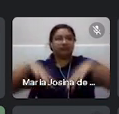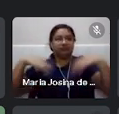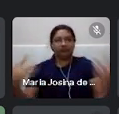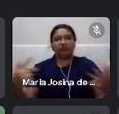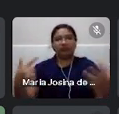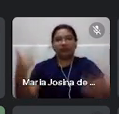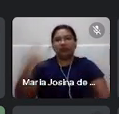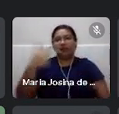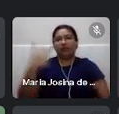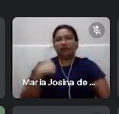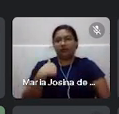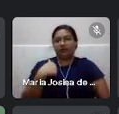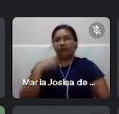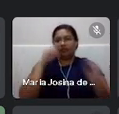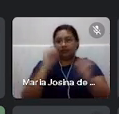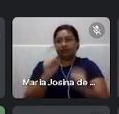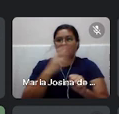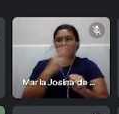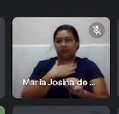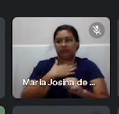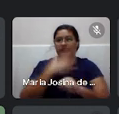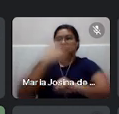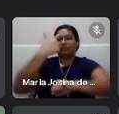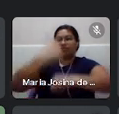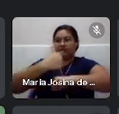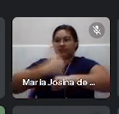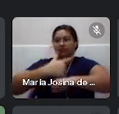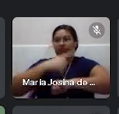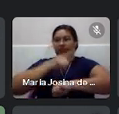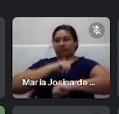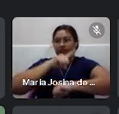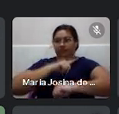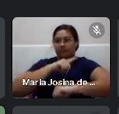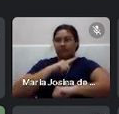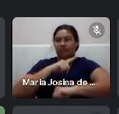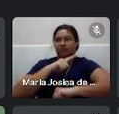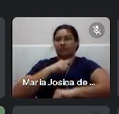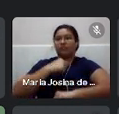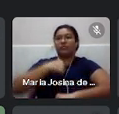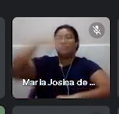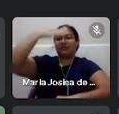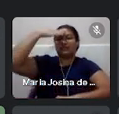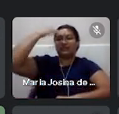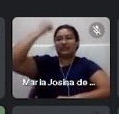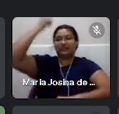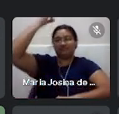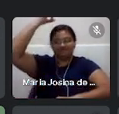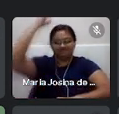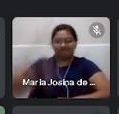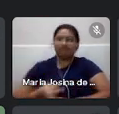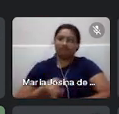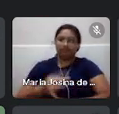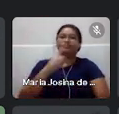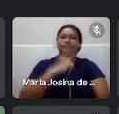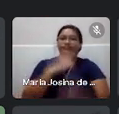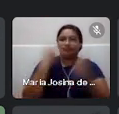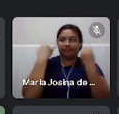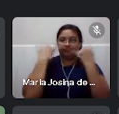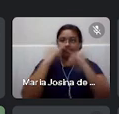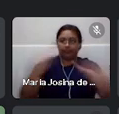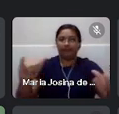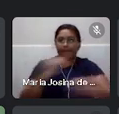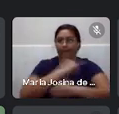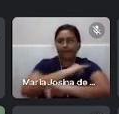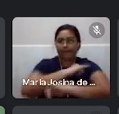minha primeira gravação, que tem as aulas todas gravadas, eu tenho certeza absoluta que foi na minha primeira